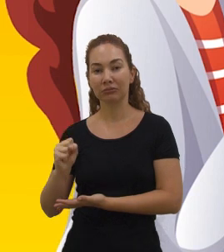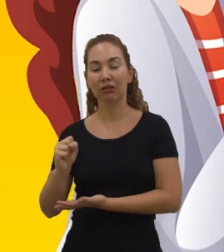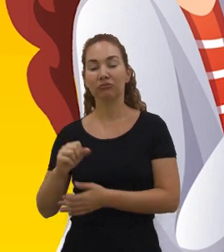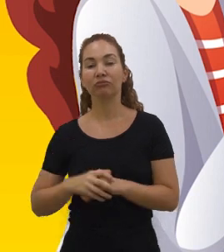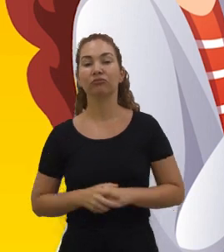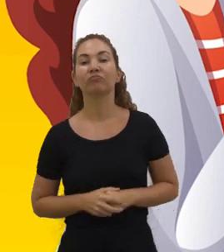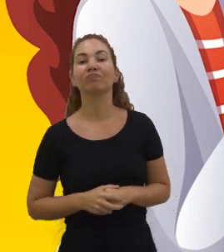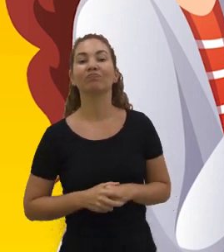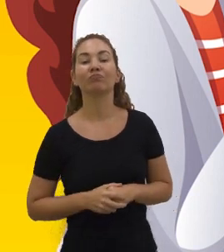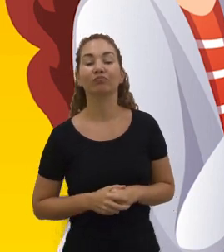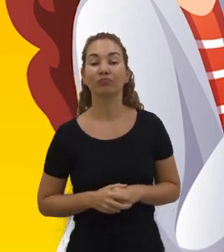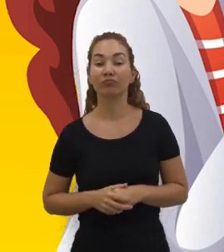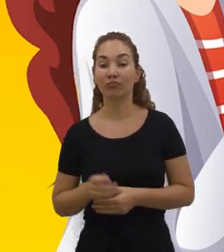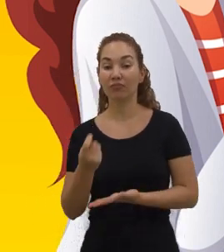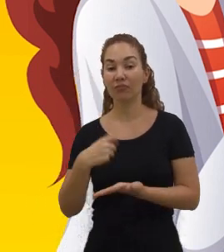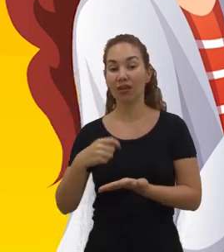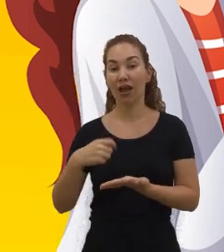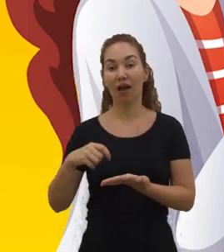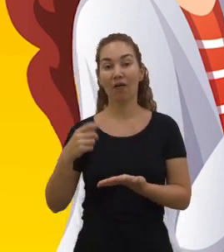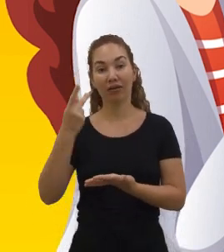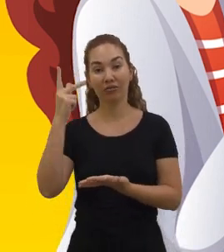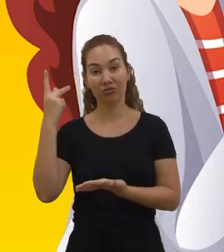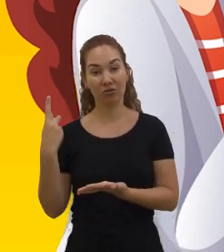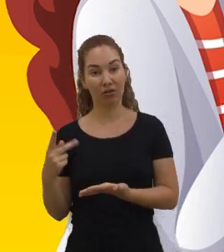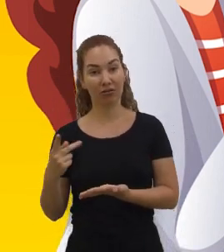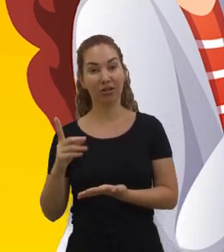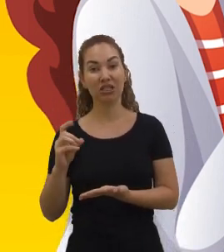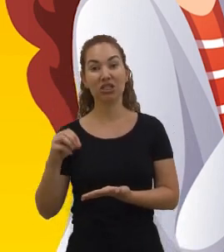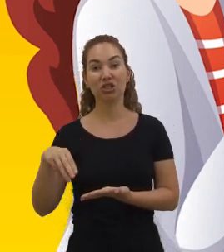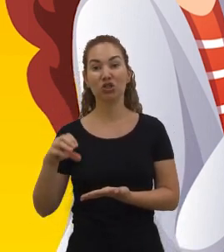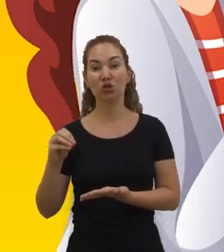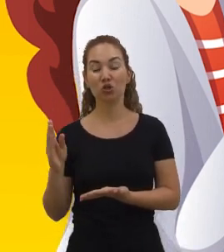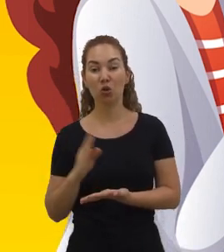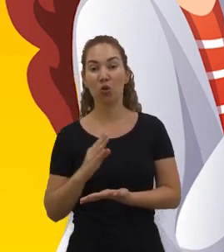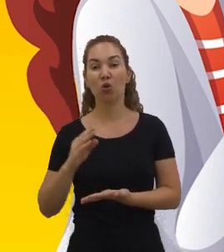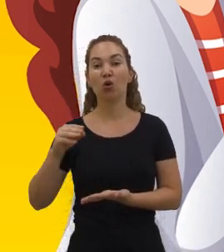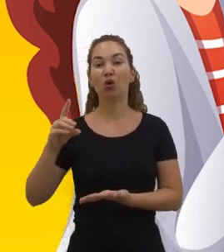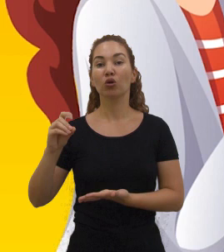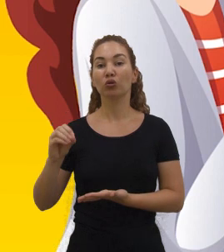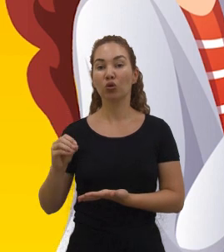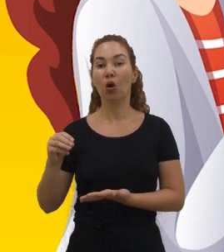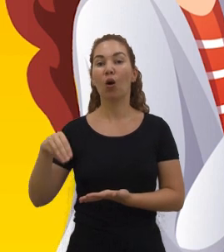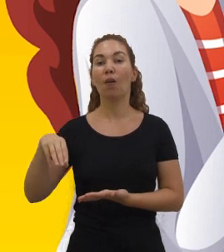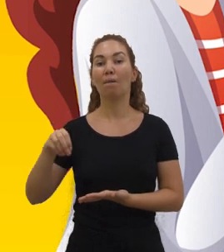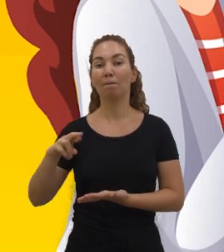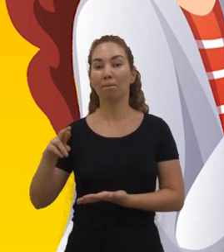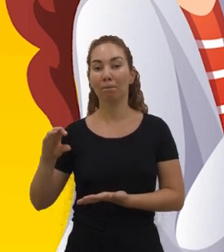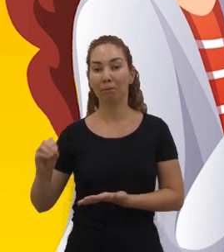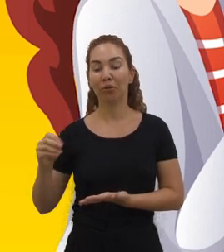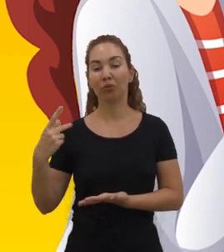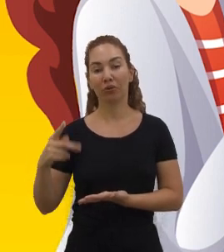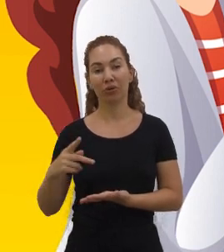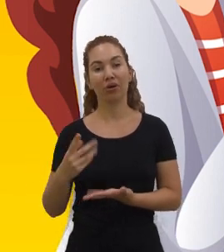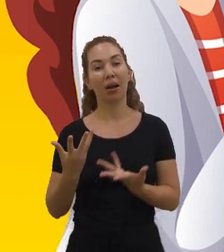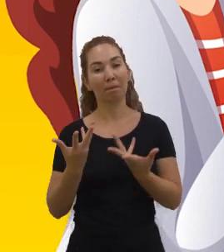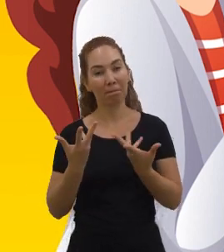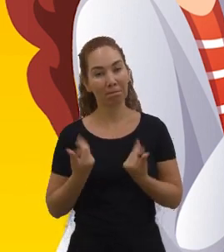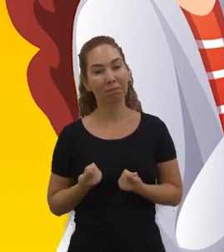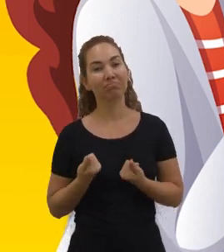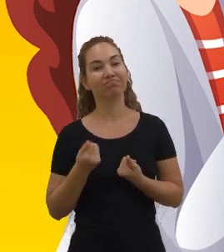desse dono do morro. E é, assim, olha, lindíssimo, assim, emocionante, muito bonito esse